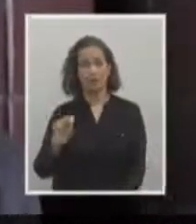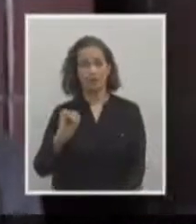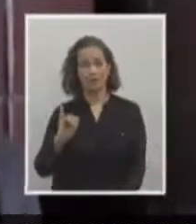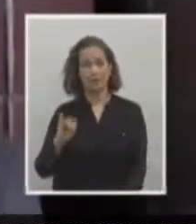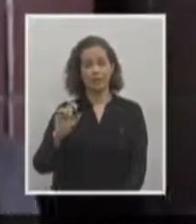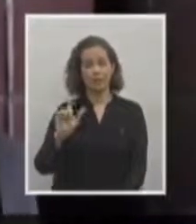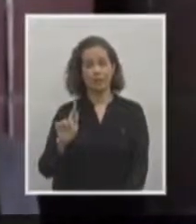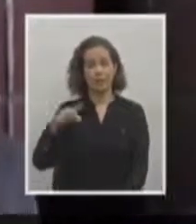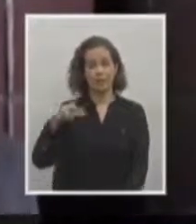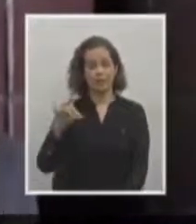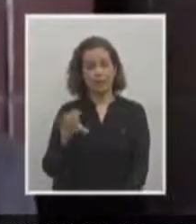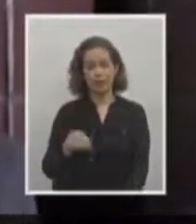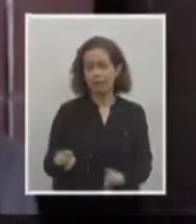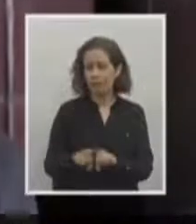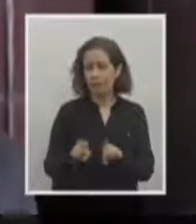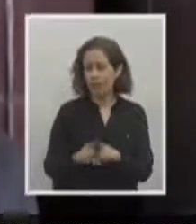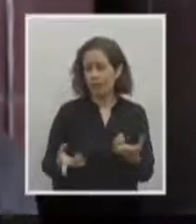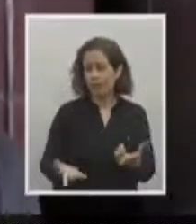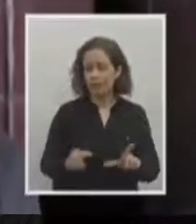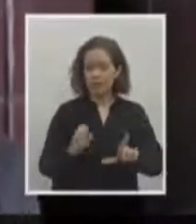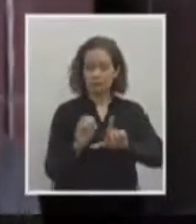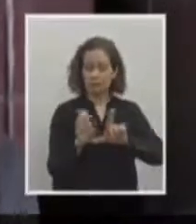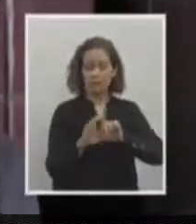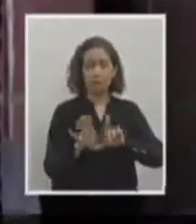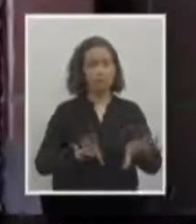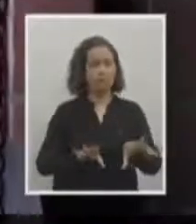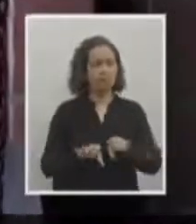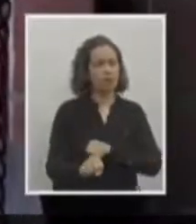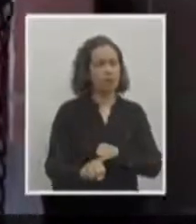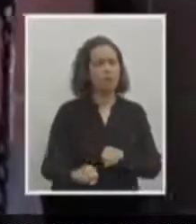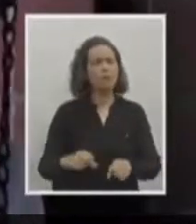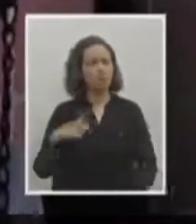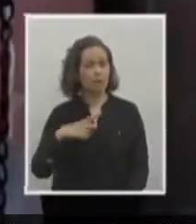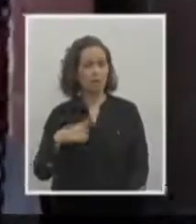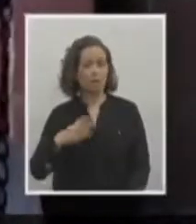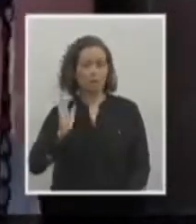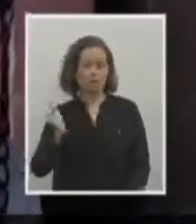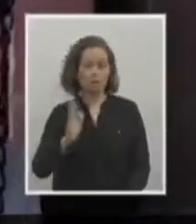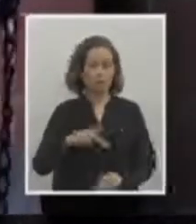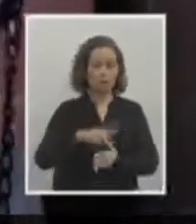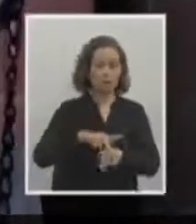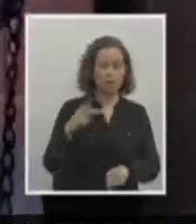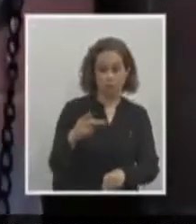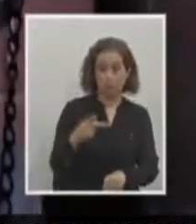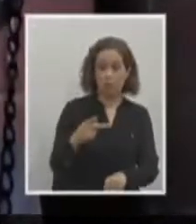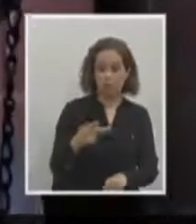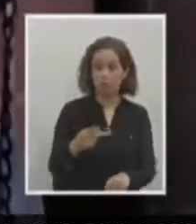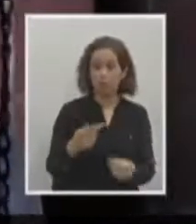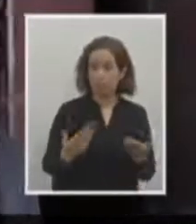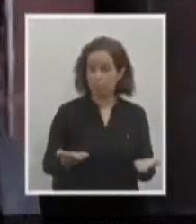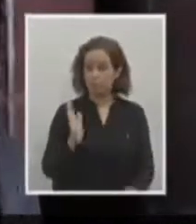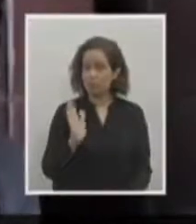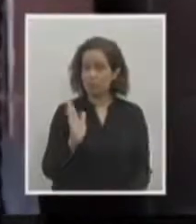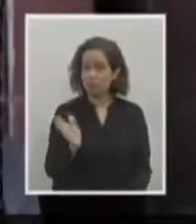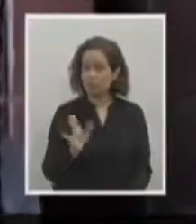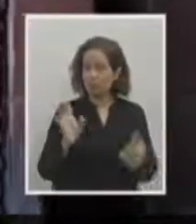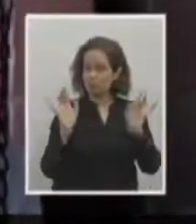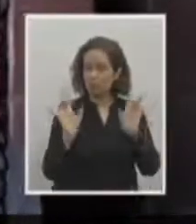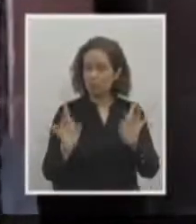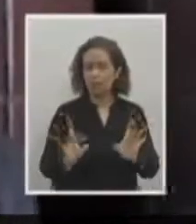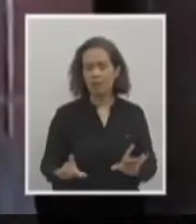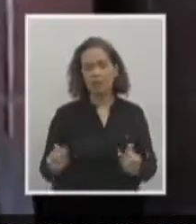em uma outra licenciatura e, por ter pós-graduação, por ter se especializado, ele exerce a função de